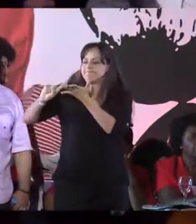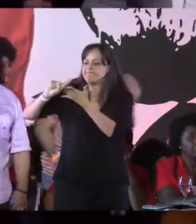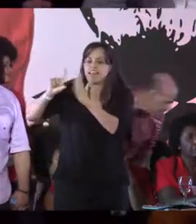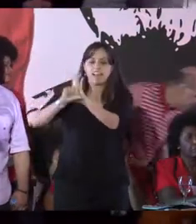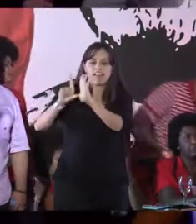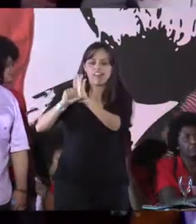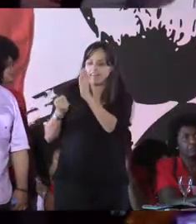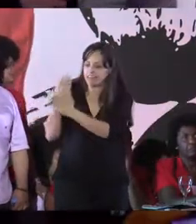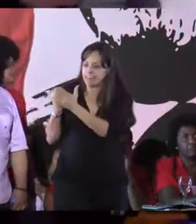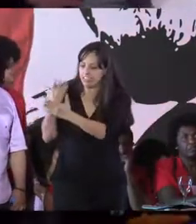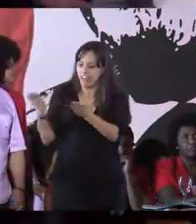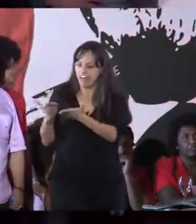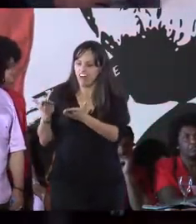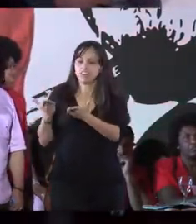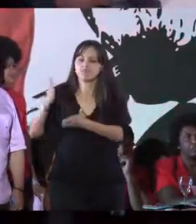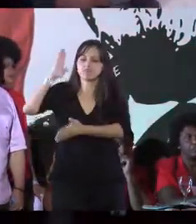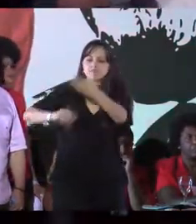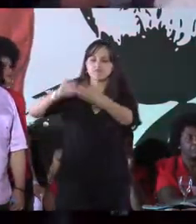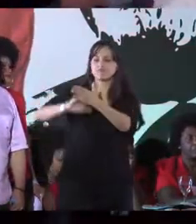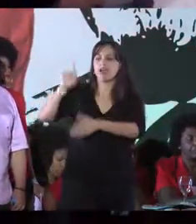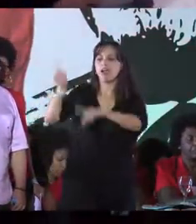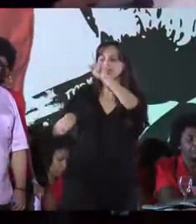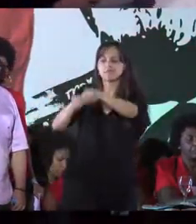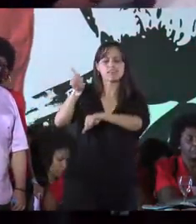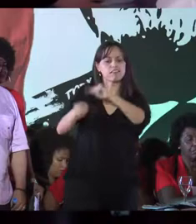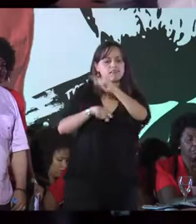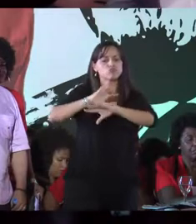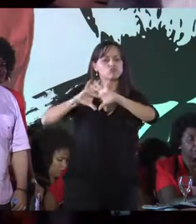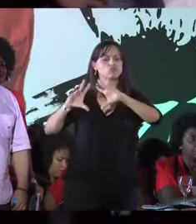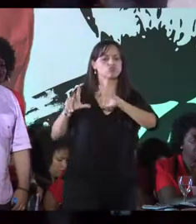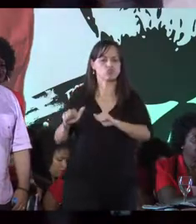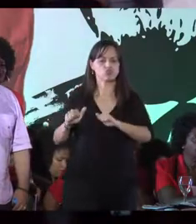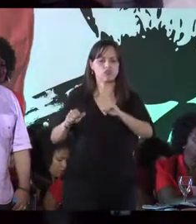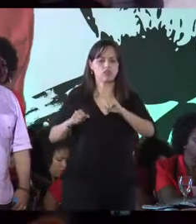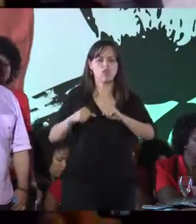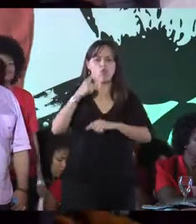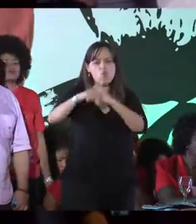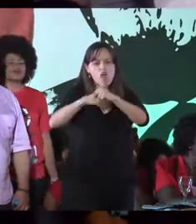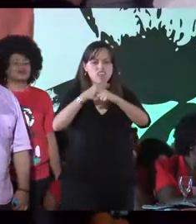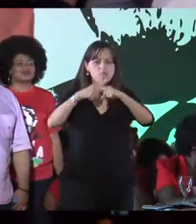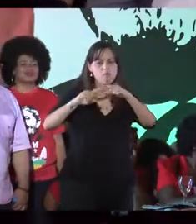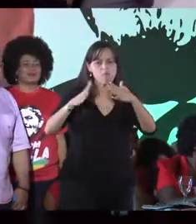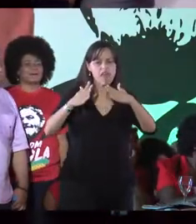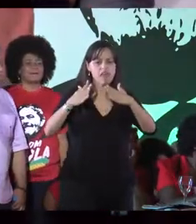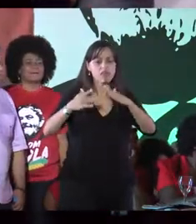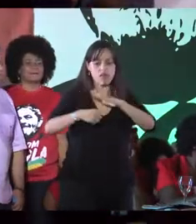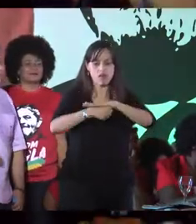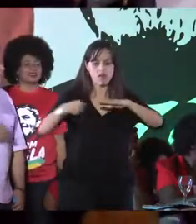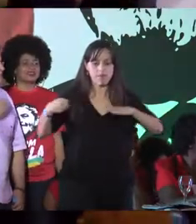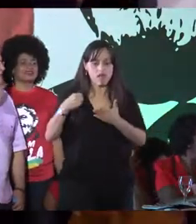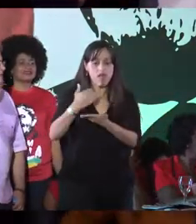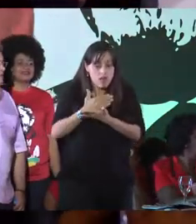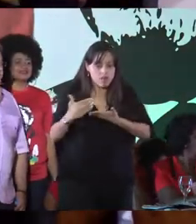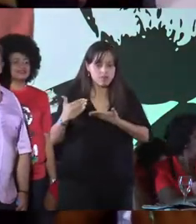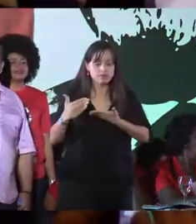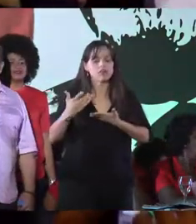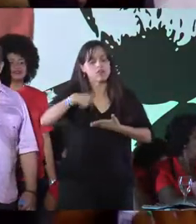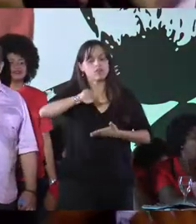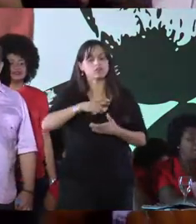que baixaram durante esse 1 ano e meio, um pouco mais, de golpe. E nós precisamos, esta é a minha mensagem